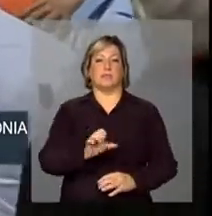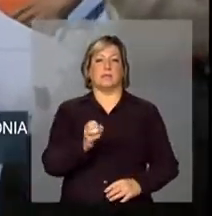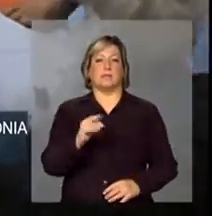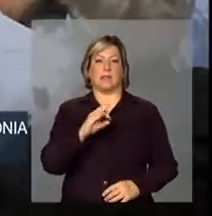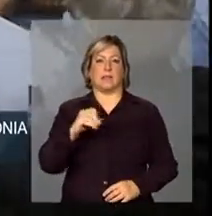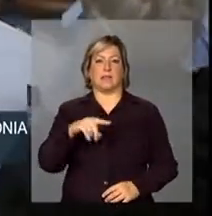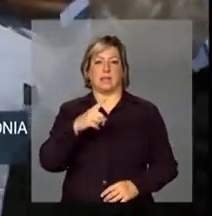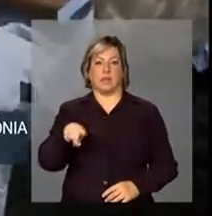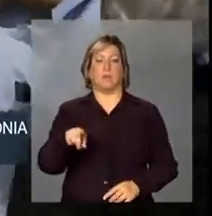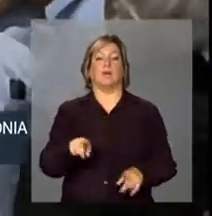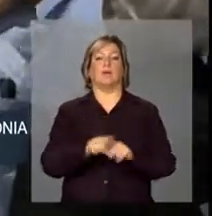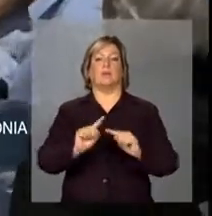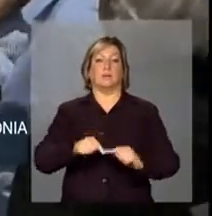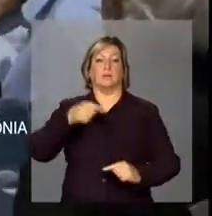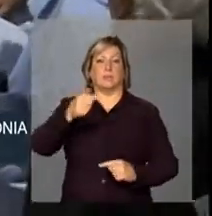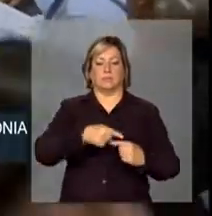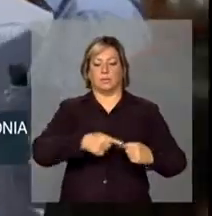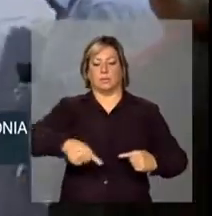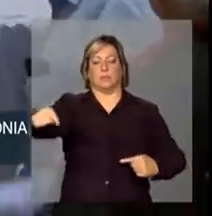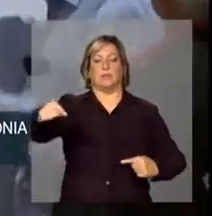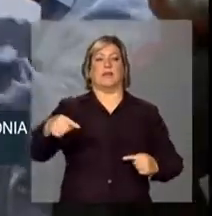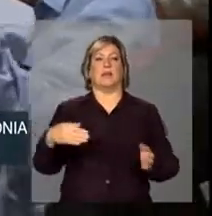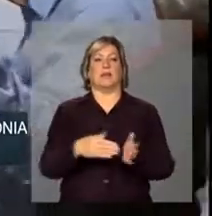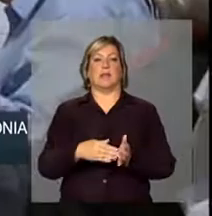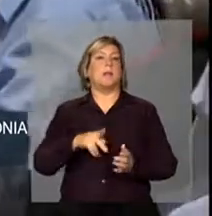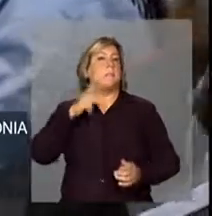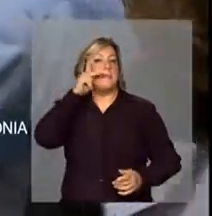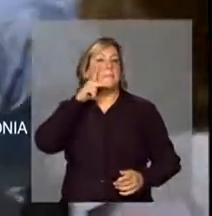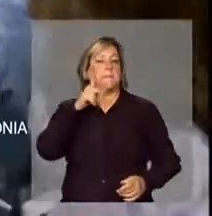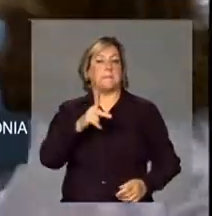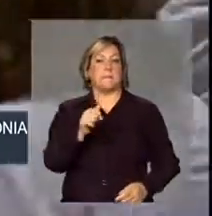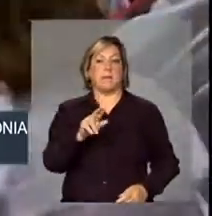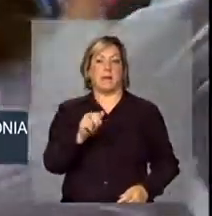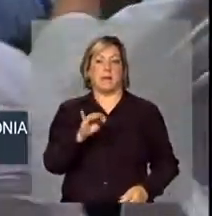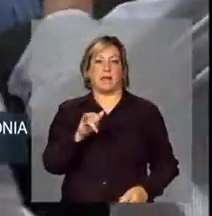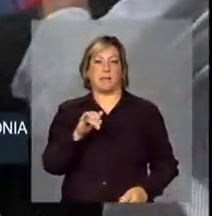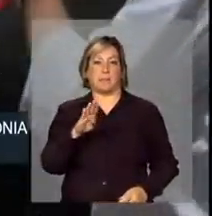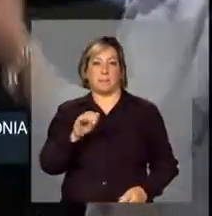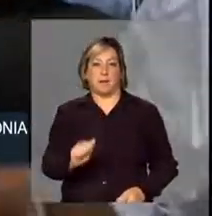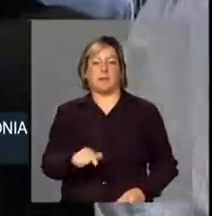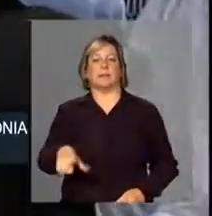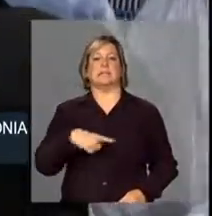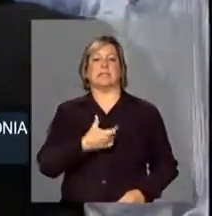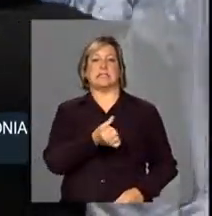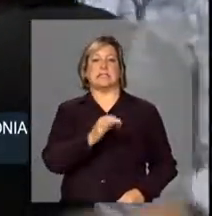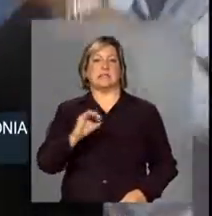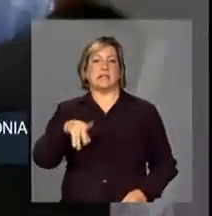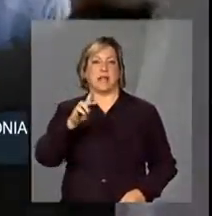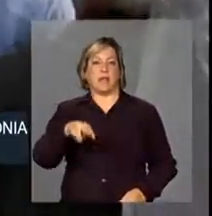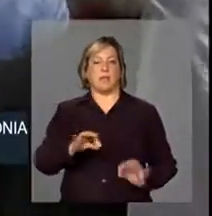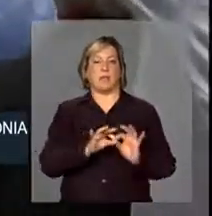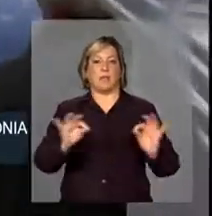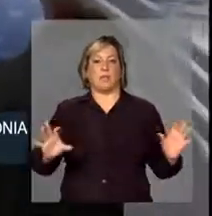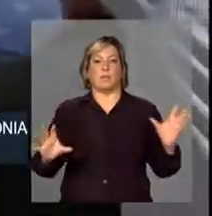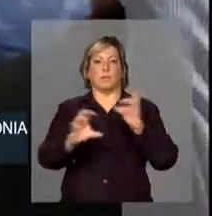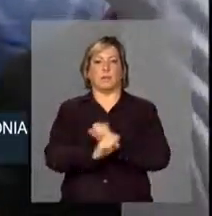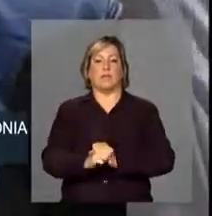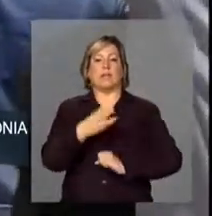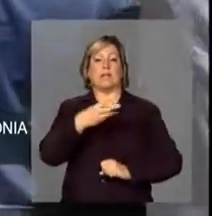Paraíba esse sistema adutor terá cerca de 600 km e vai contemplar 32